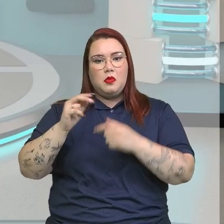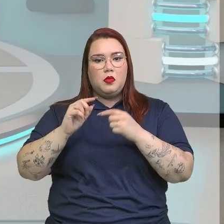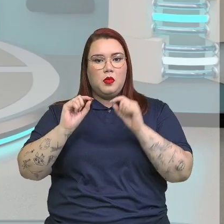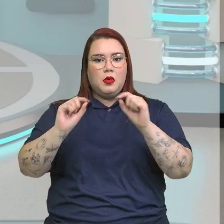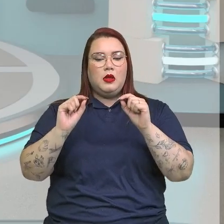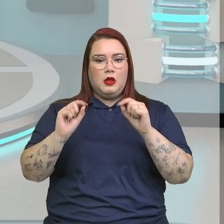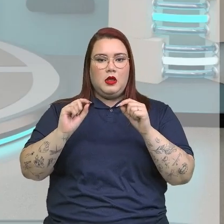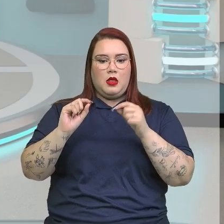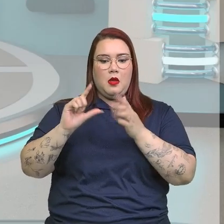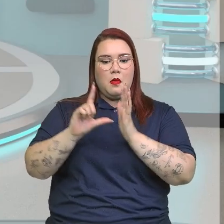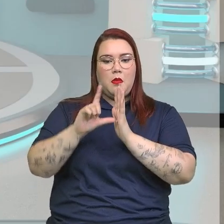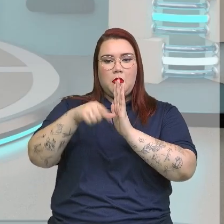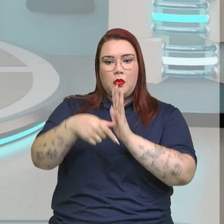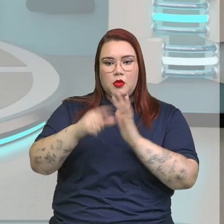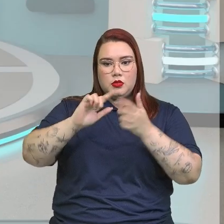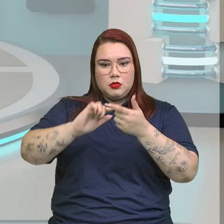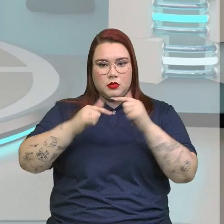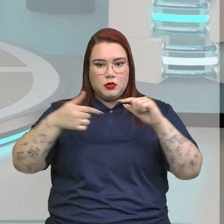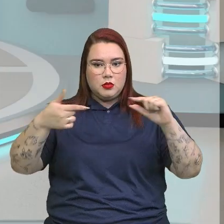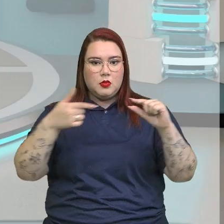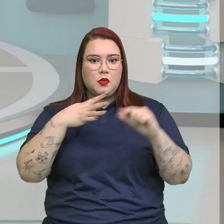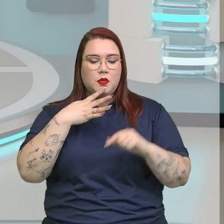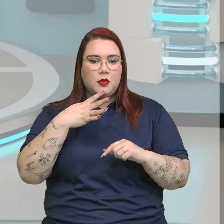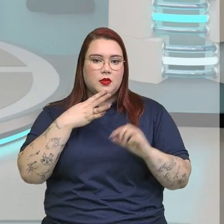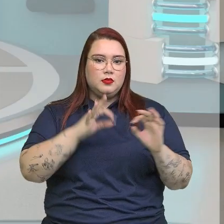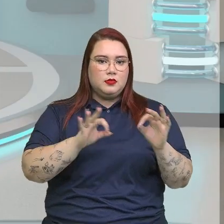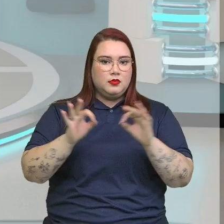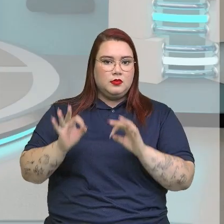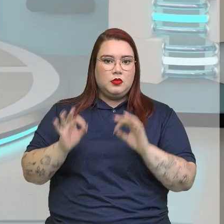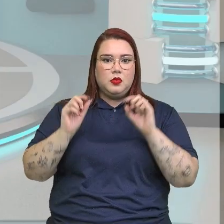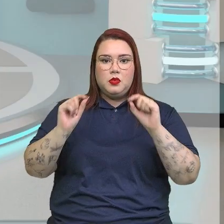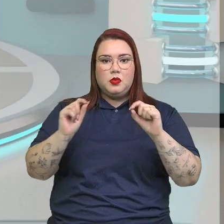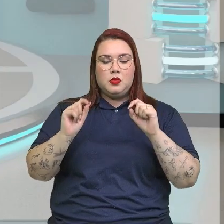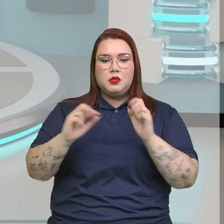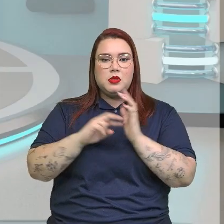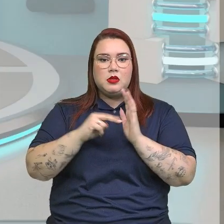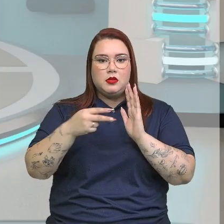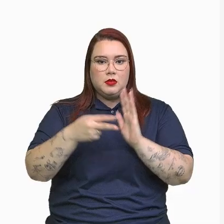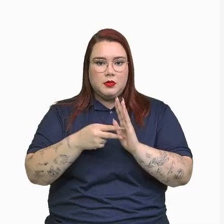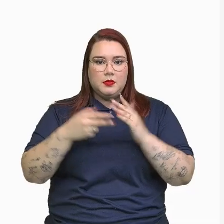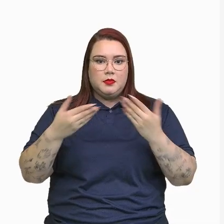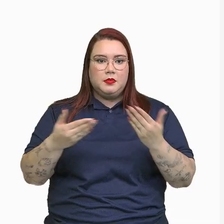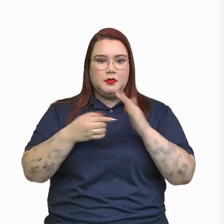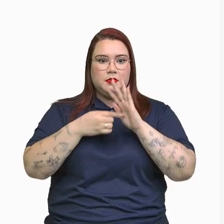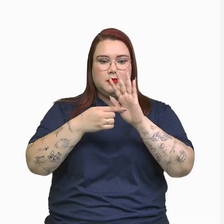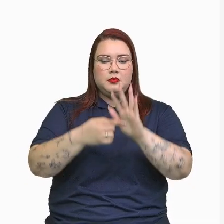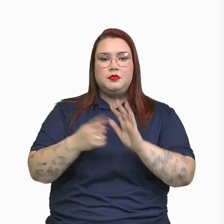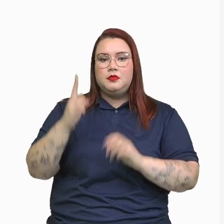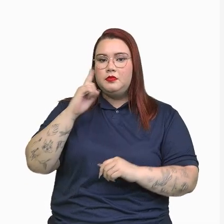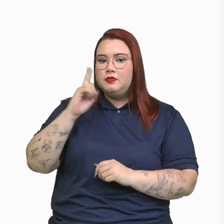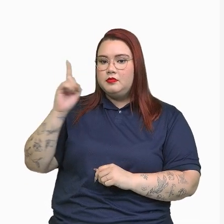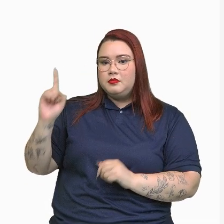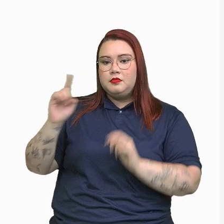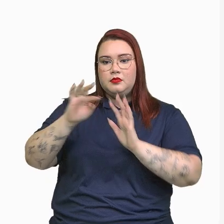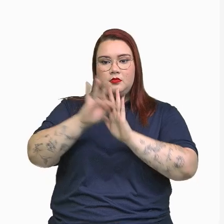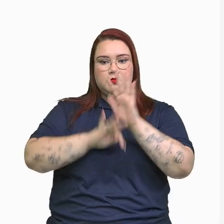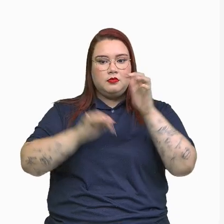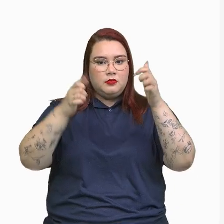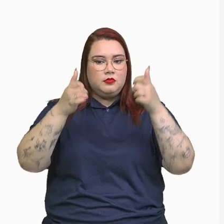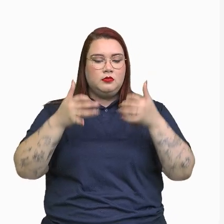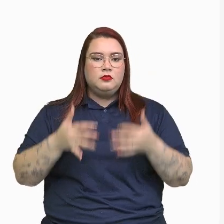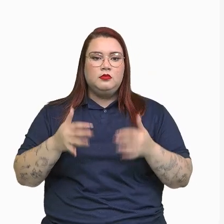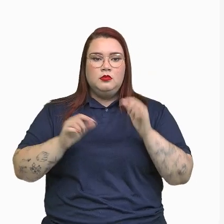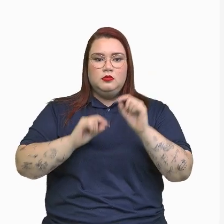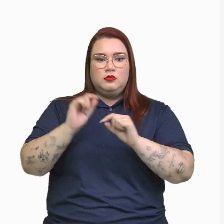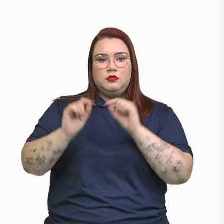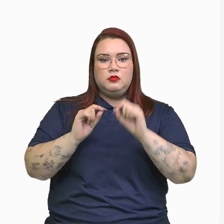é conhecida, certo? E esse pós-modernismo, o que ele é? Colocando aí o nosso texto para vocês. Olha